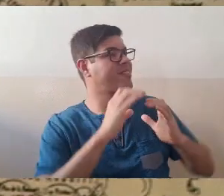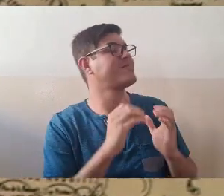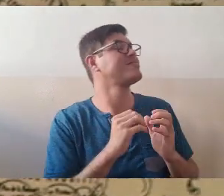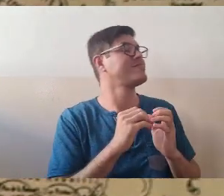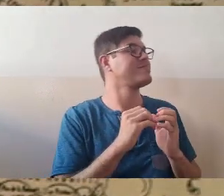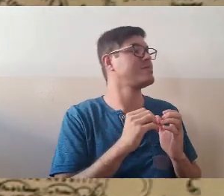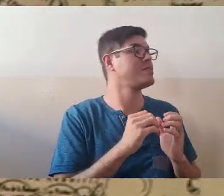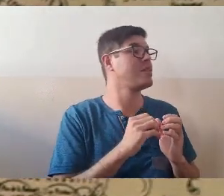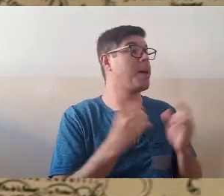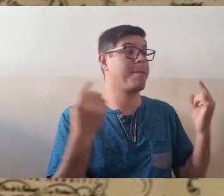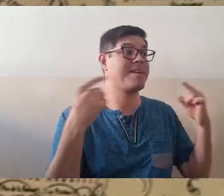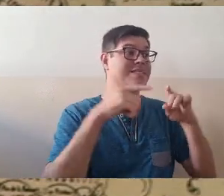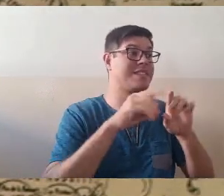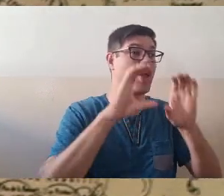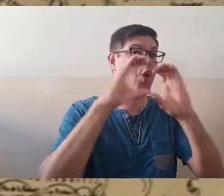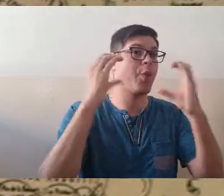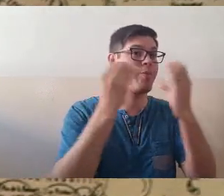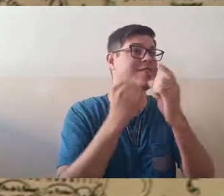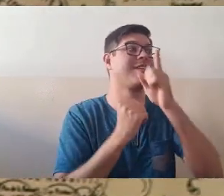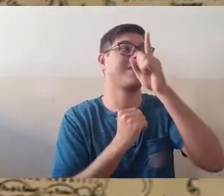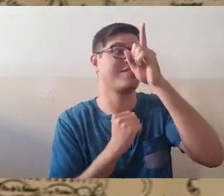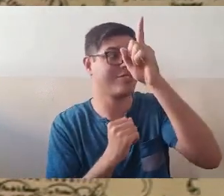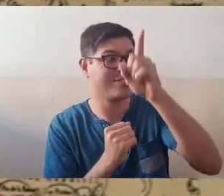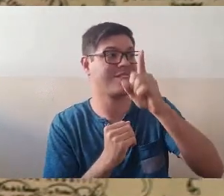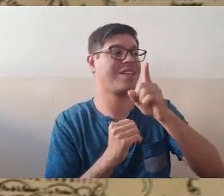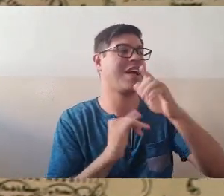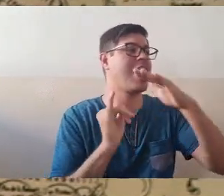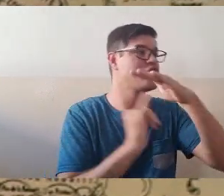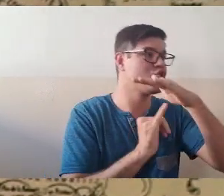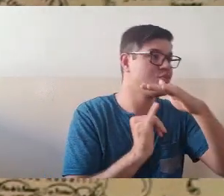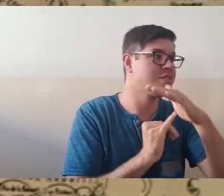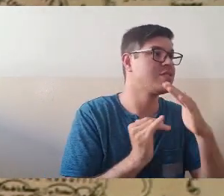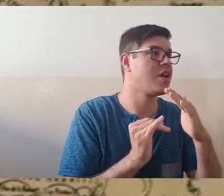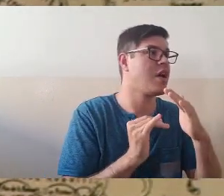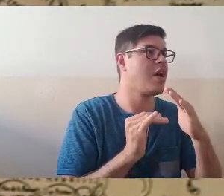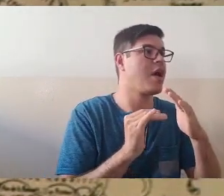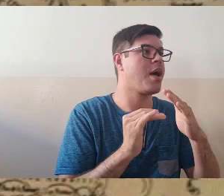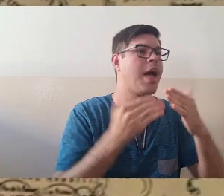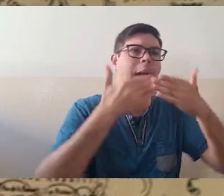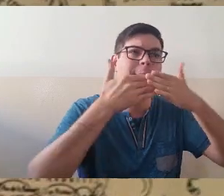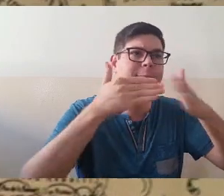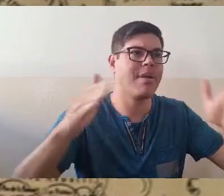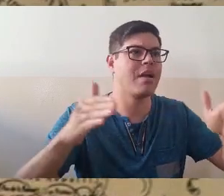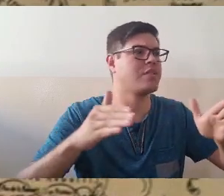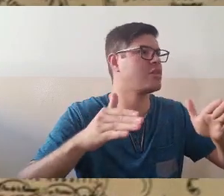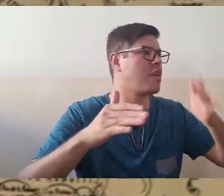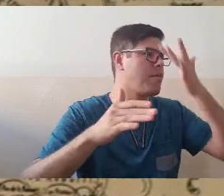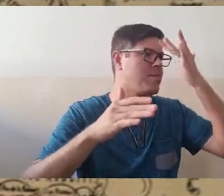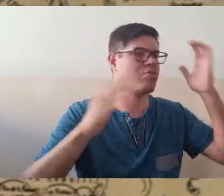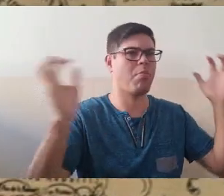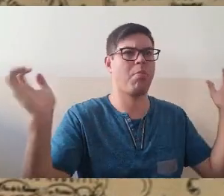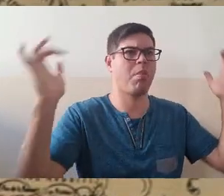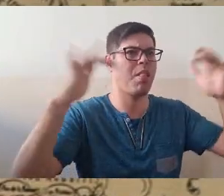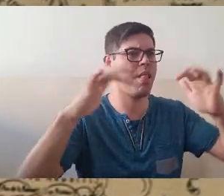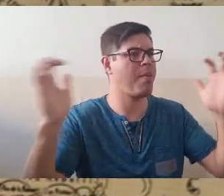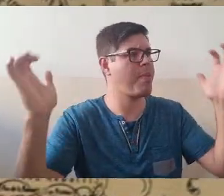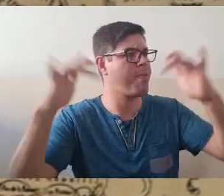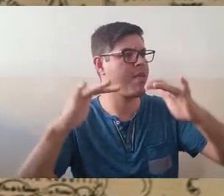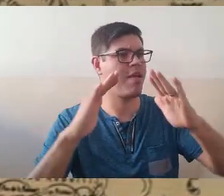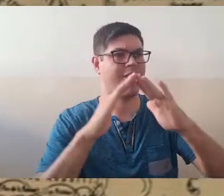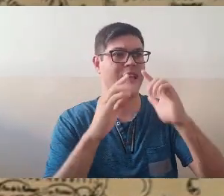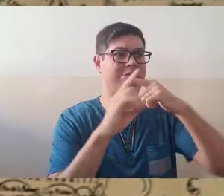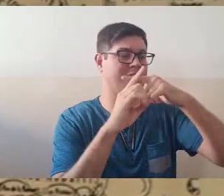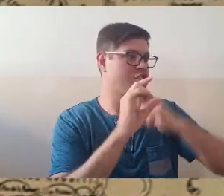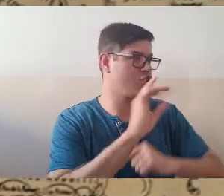aquela comunidade, instituição, mas é aberto a toda a comunidade. Então, não necessariamente só quem é da igreja frequenta.